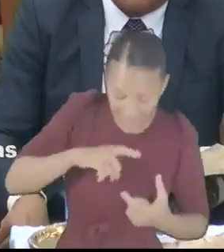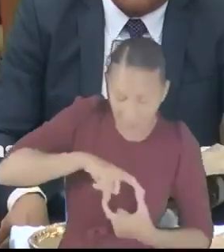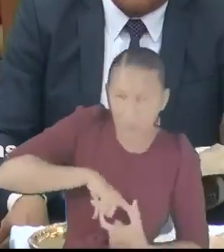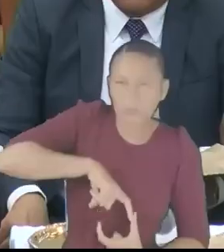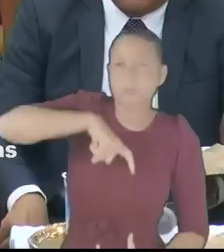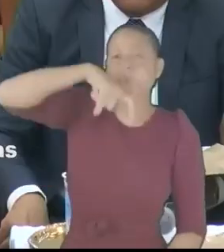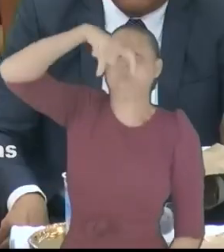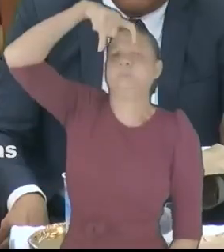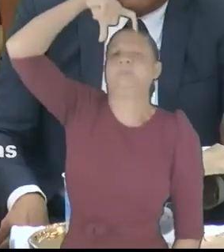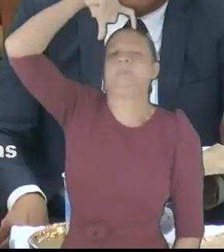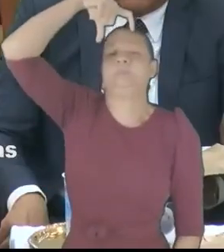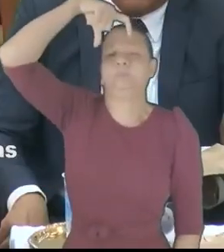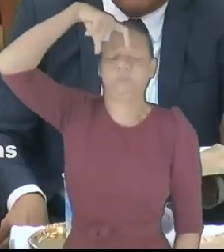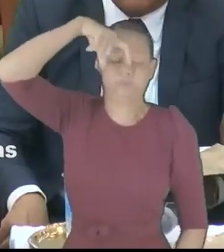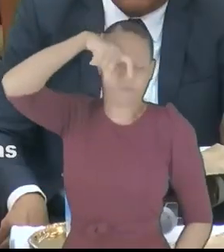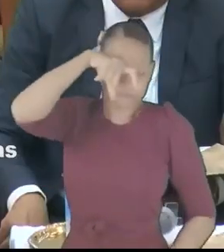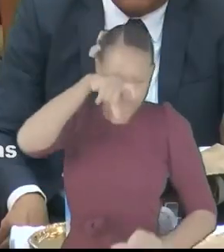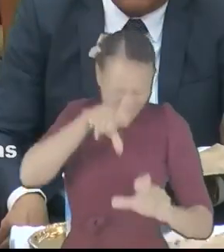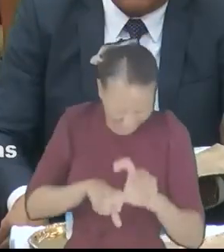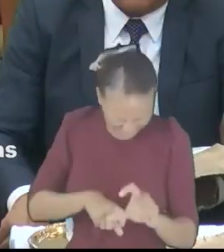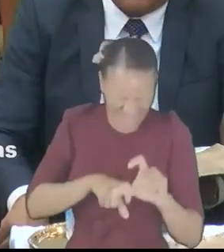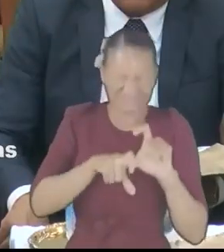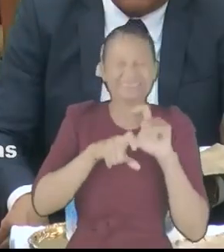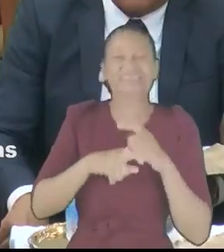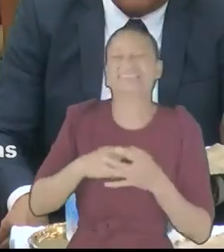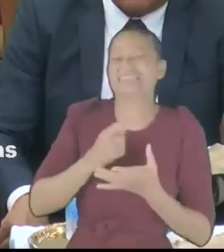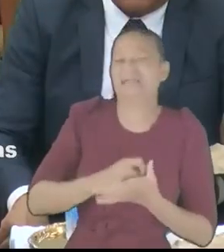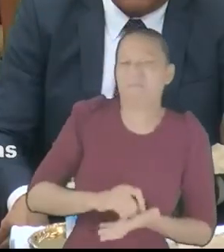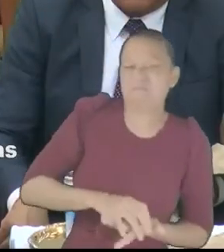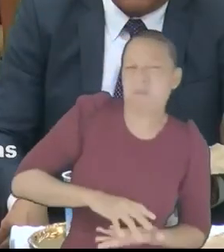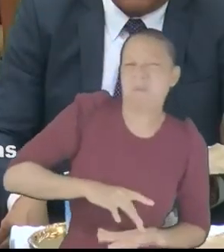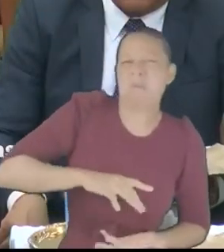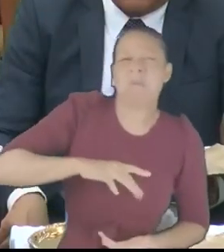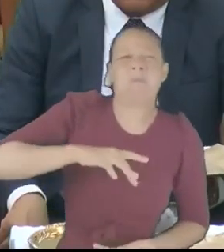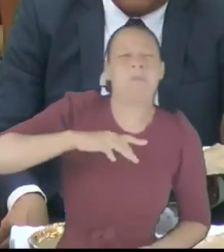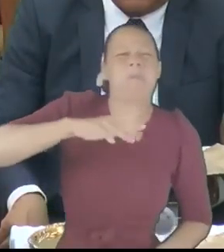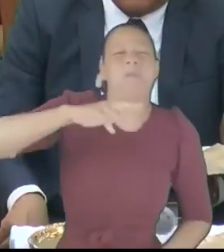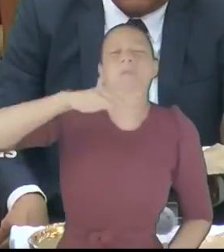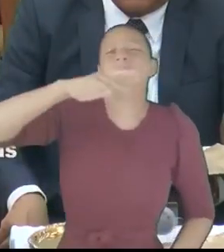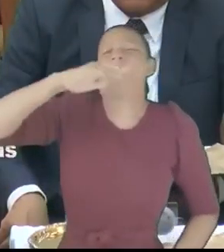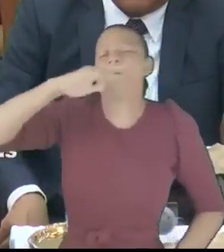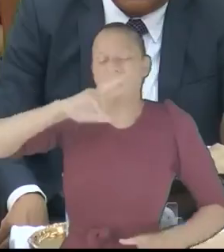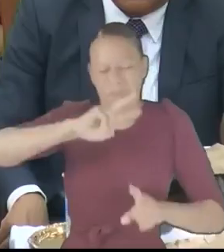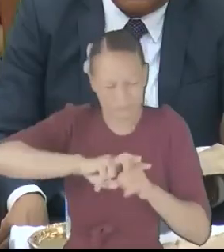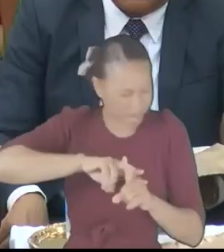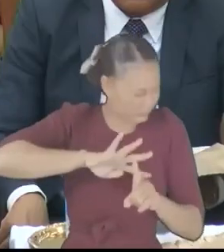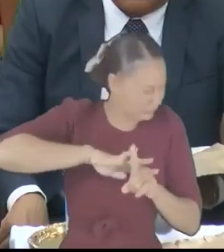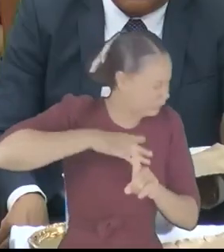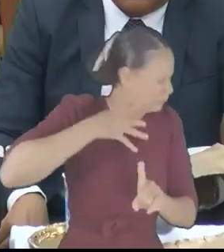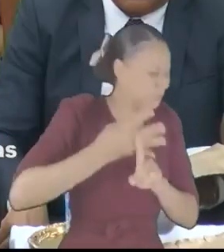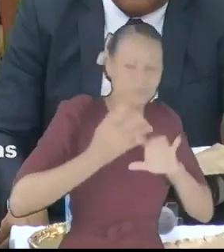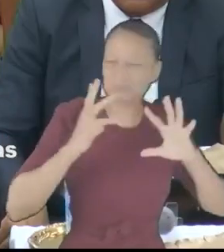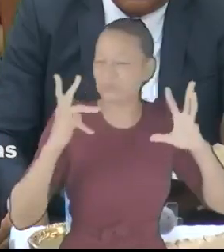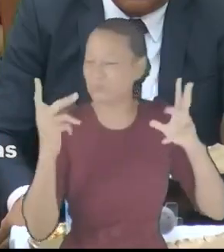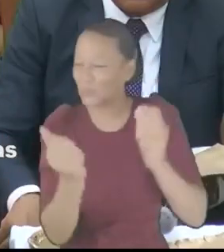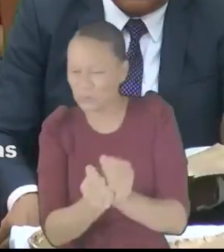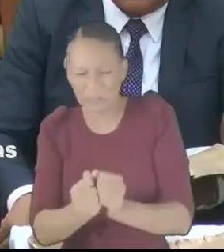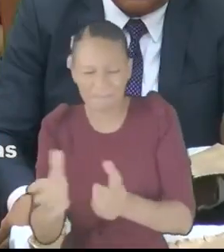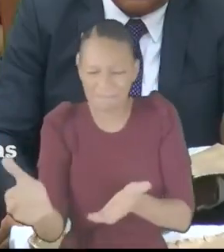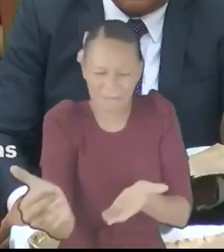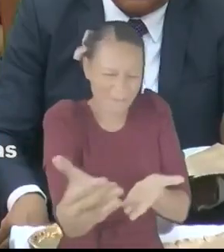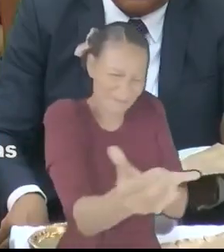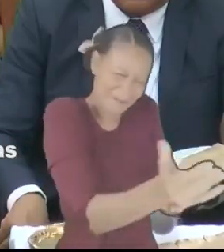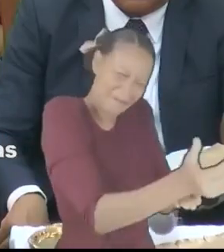Ele virou o grande escrito de dívida, a grande duplicata. Todas as nossas